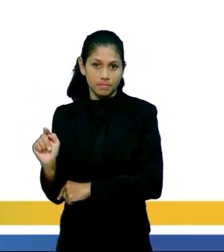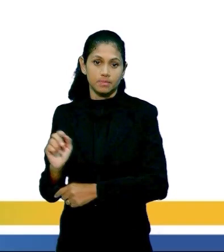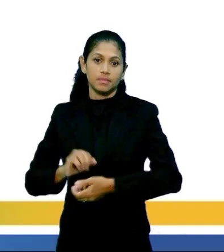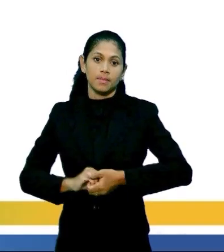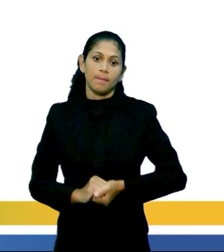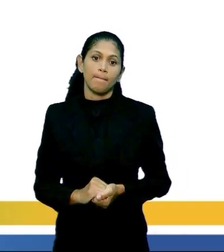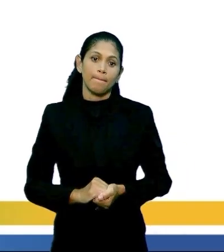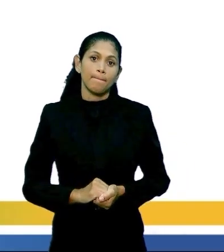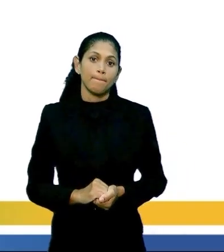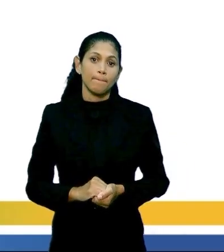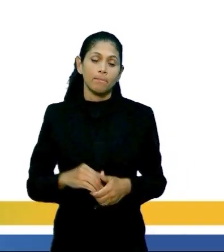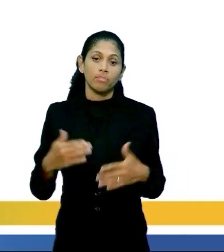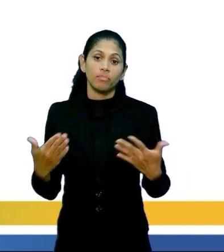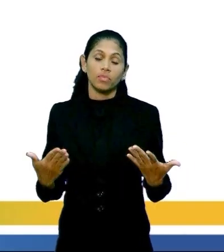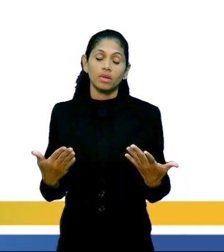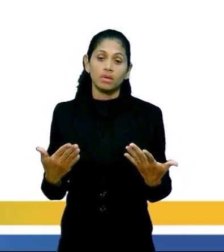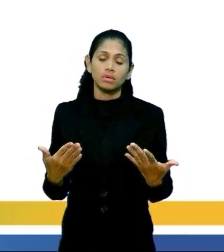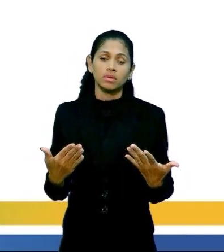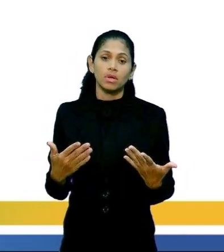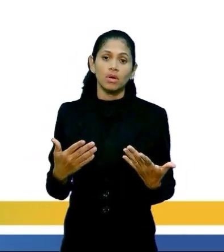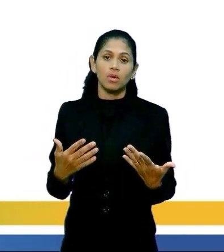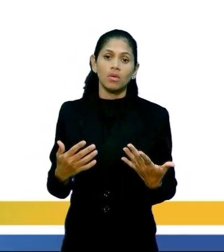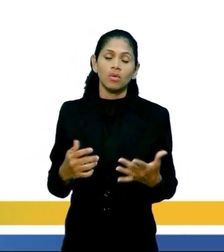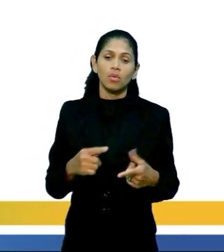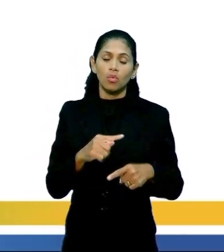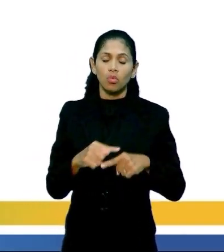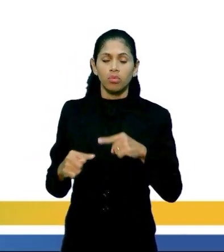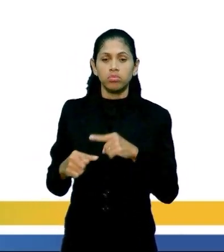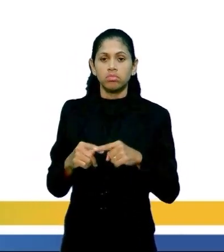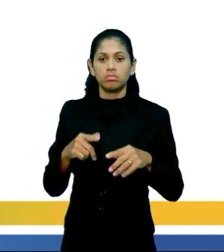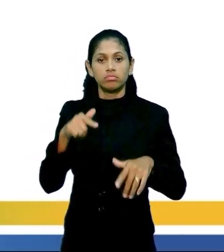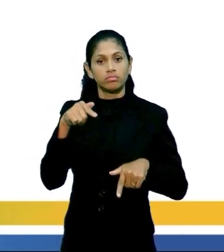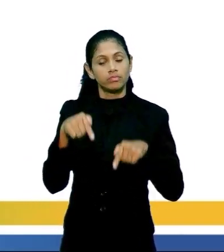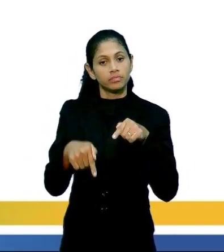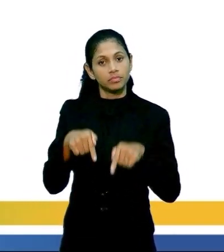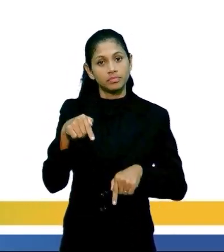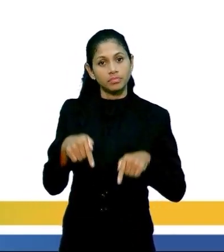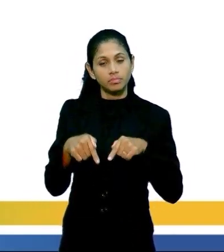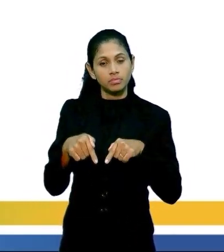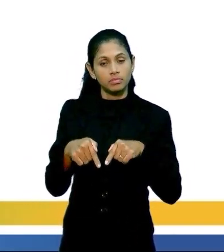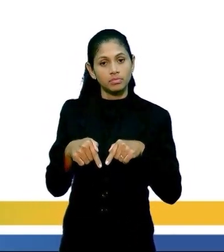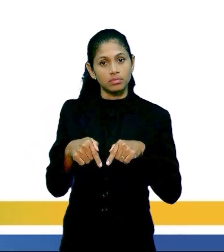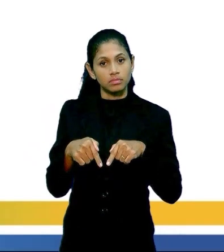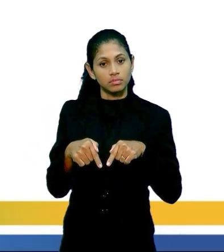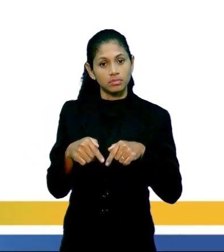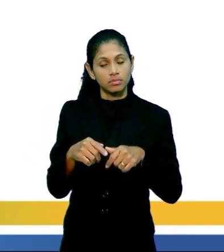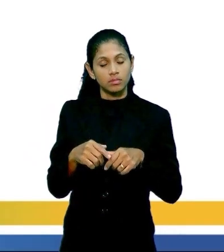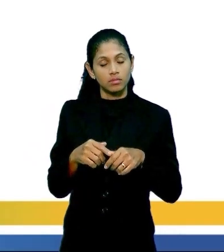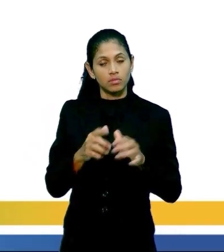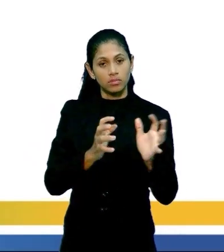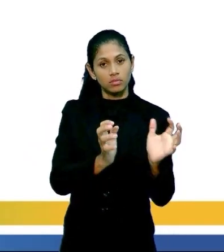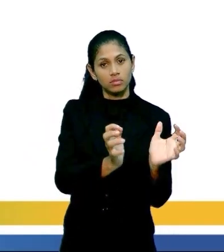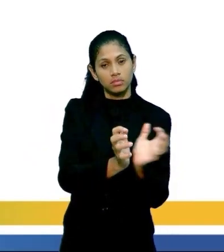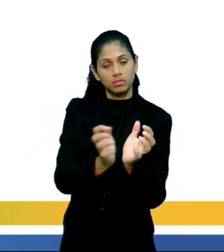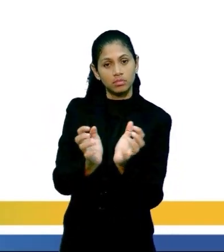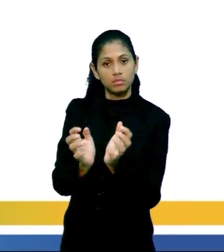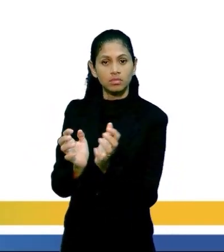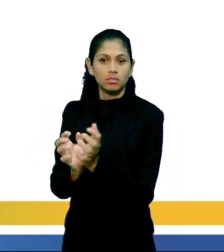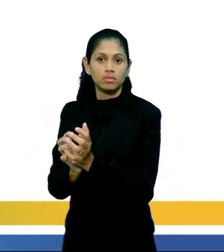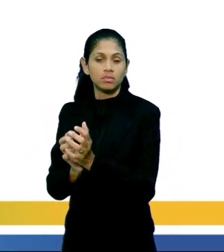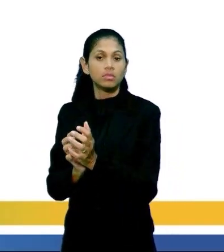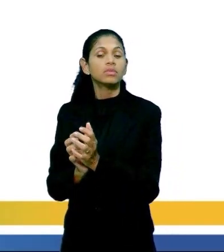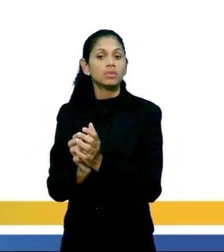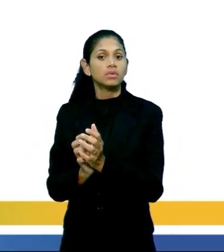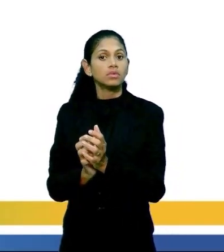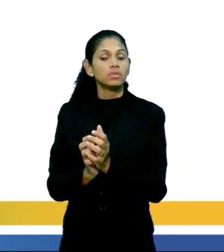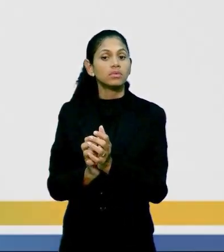Então, o elemento químico aí, ele pode ser dito como um conjunto de átomos que apresentam o mesmo